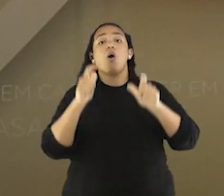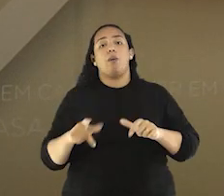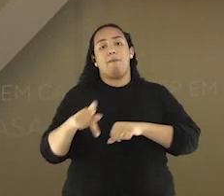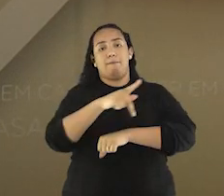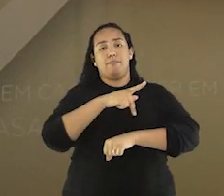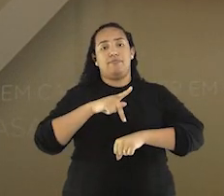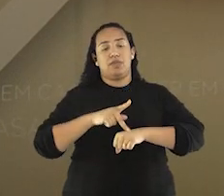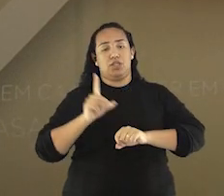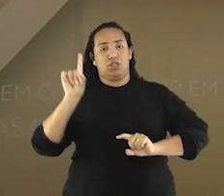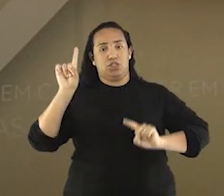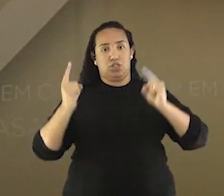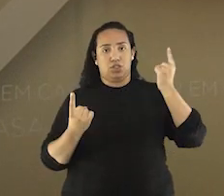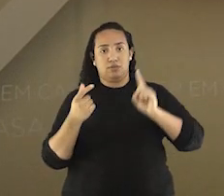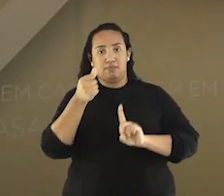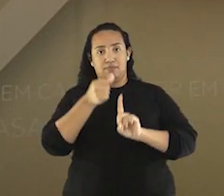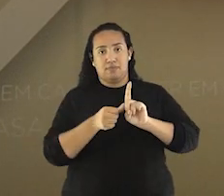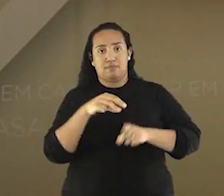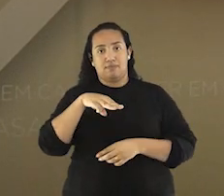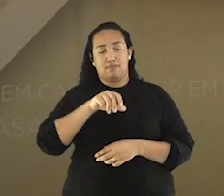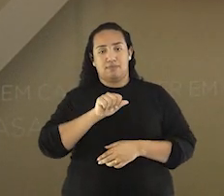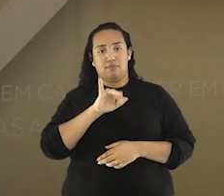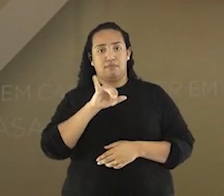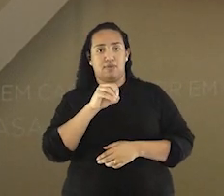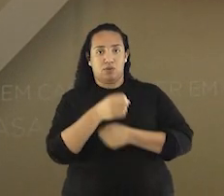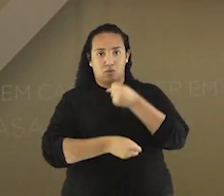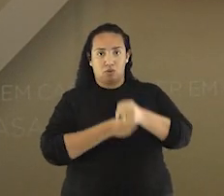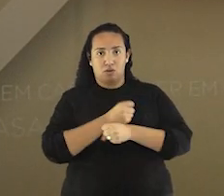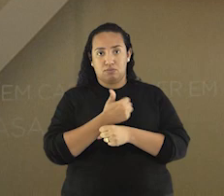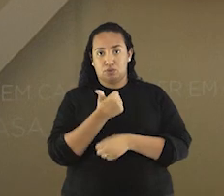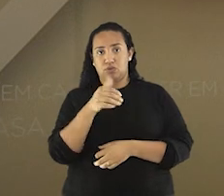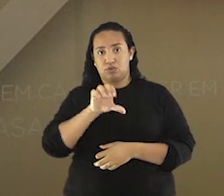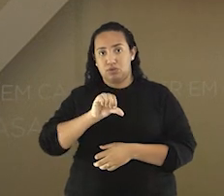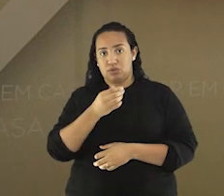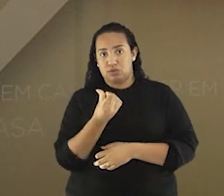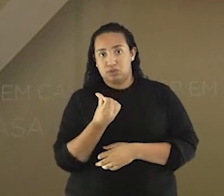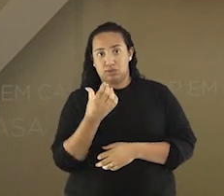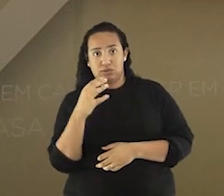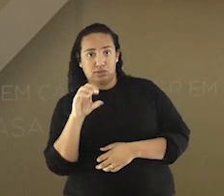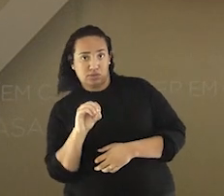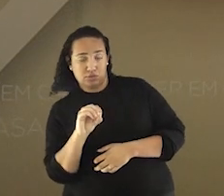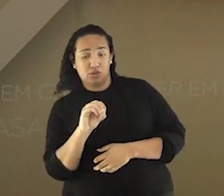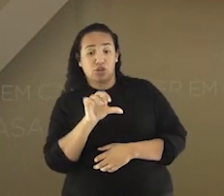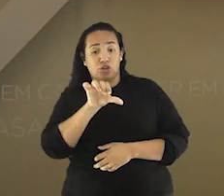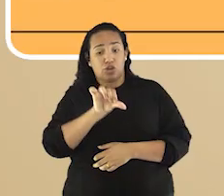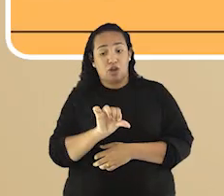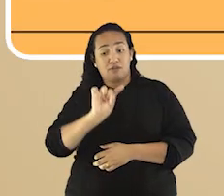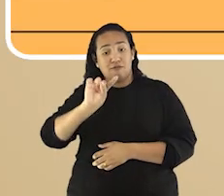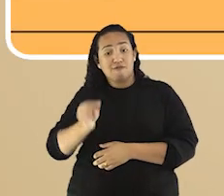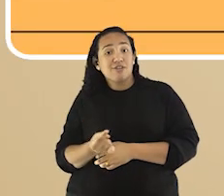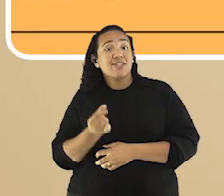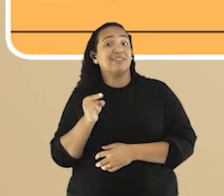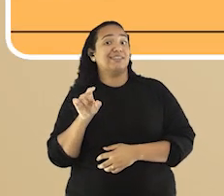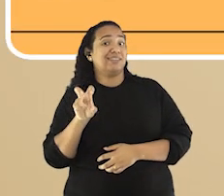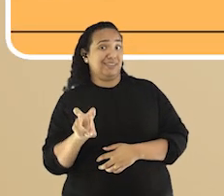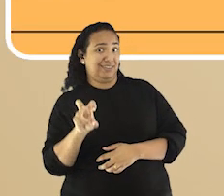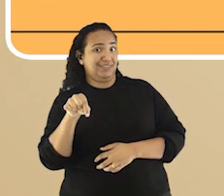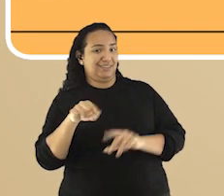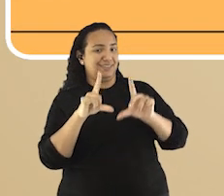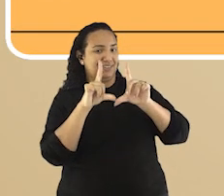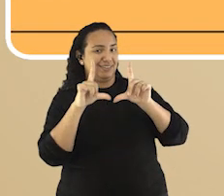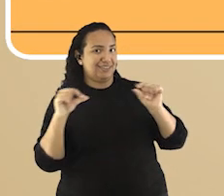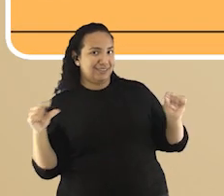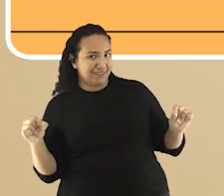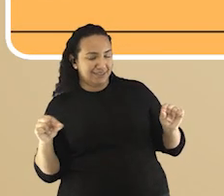de 1960 e atingiu 9,5 graus na escala Richter. Quanto maior a